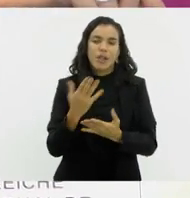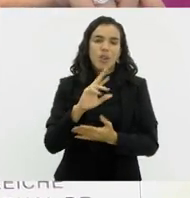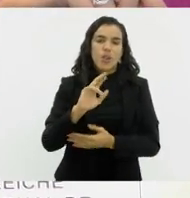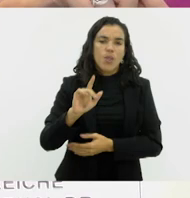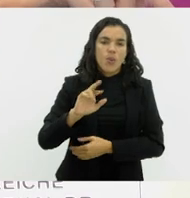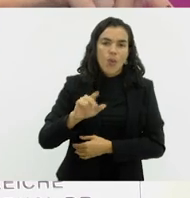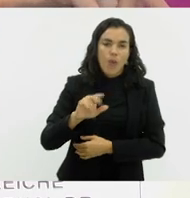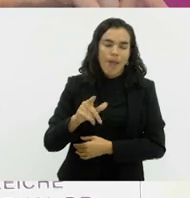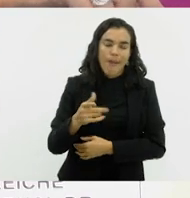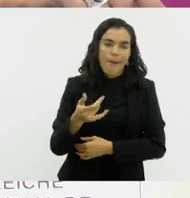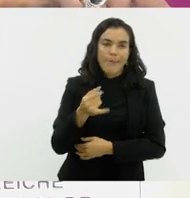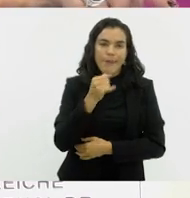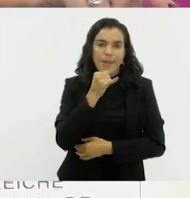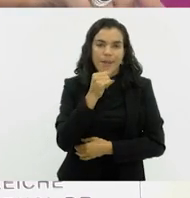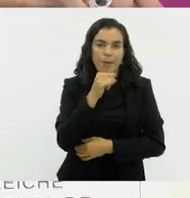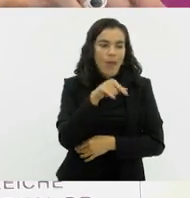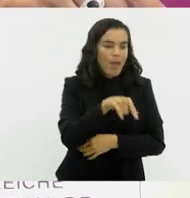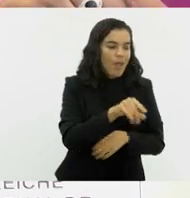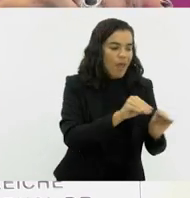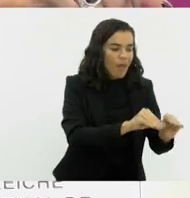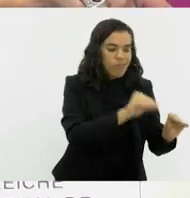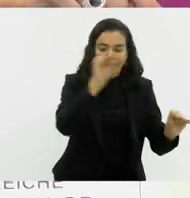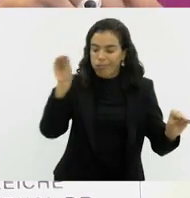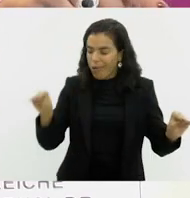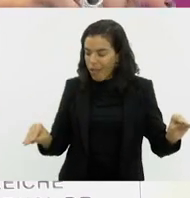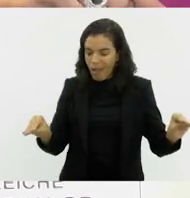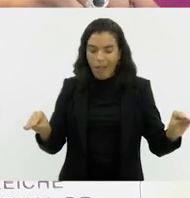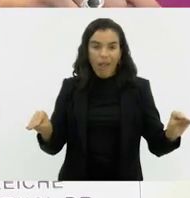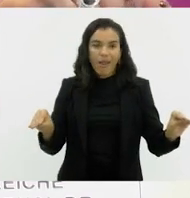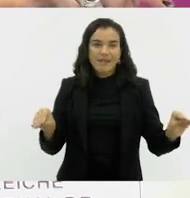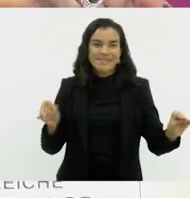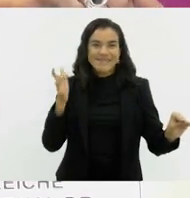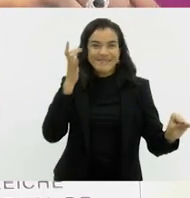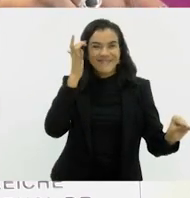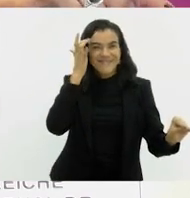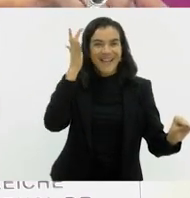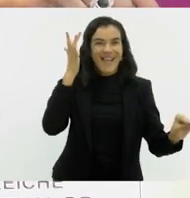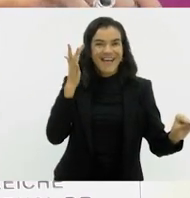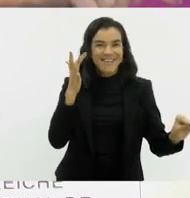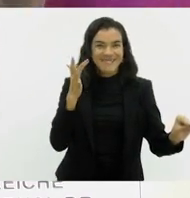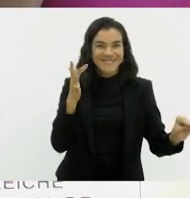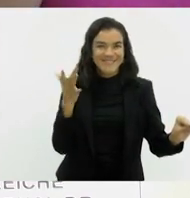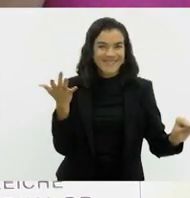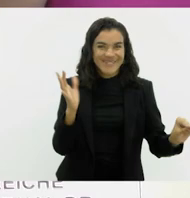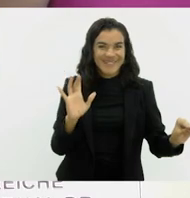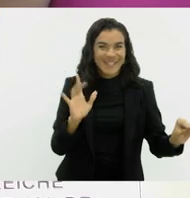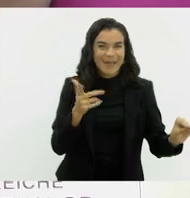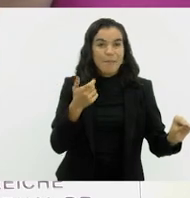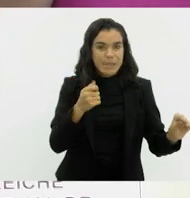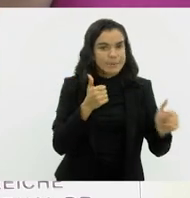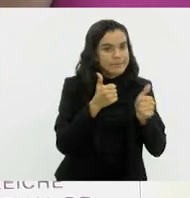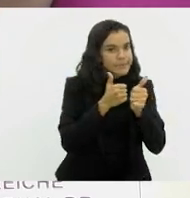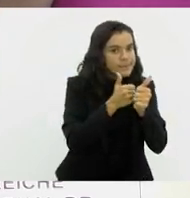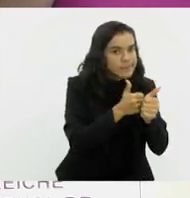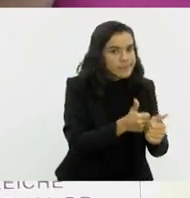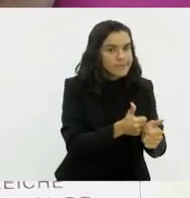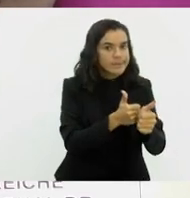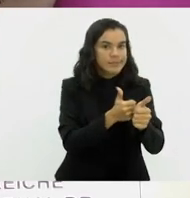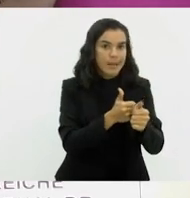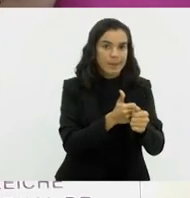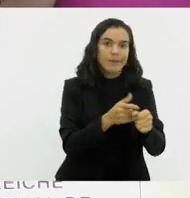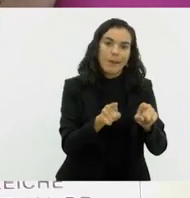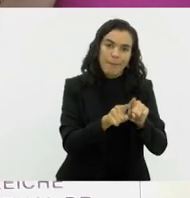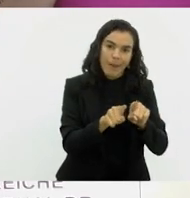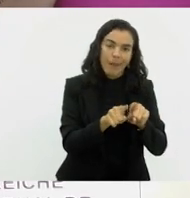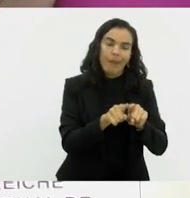paciente que você tira de um lugar e coloca no outro sem o tipo de acompanhamento, inclusive da